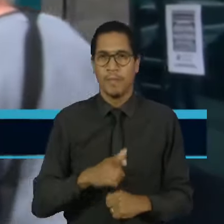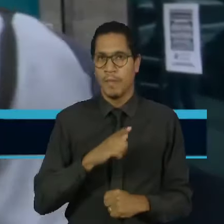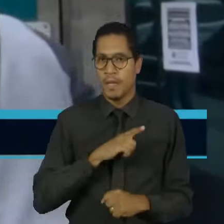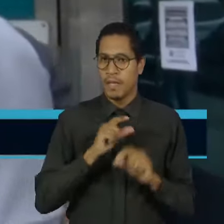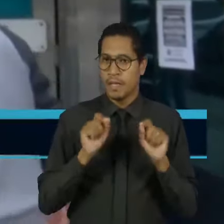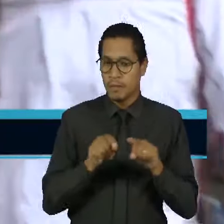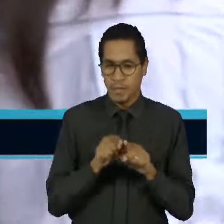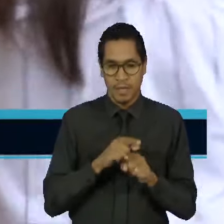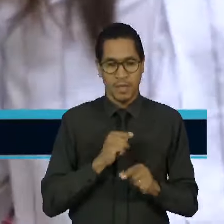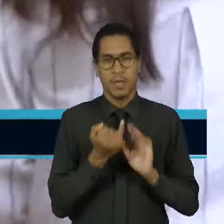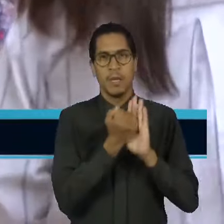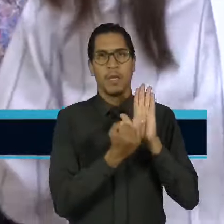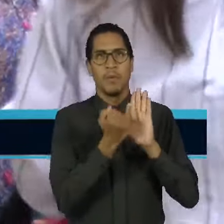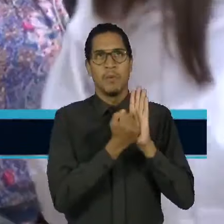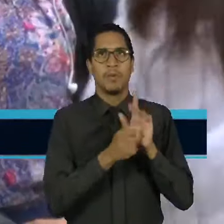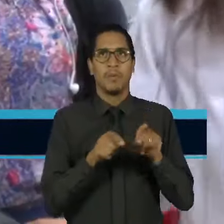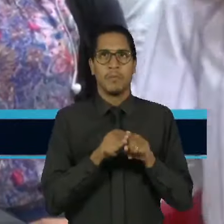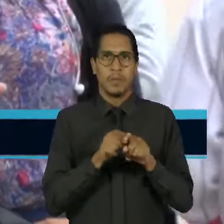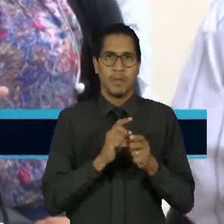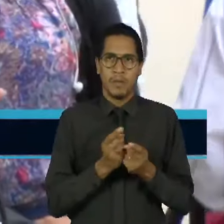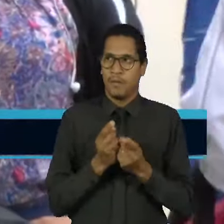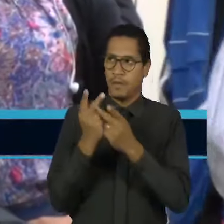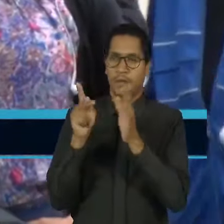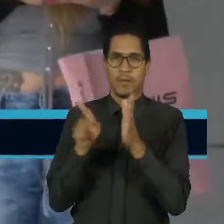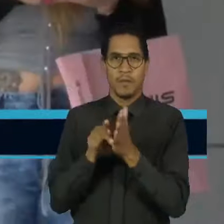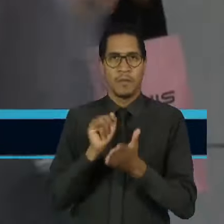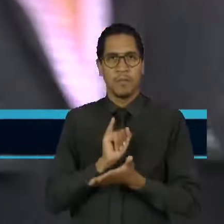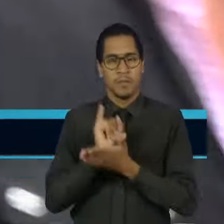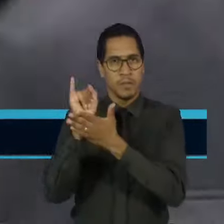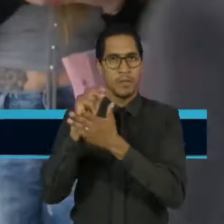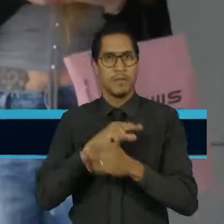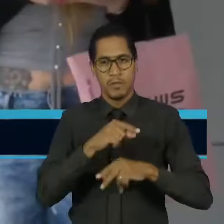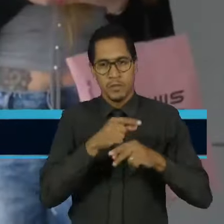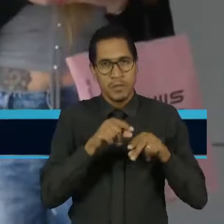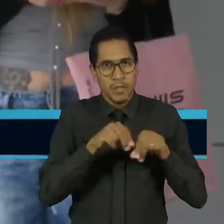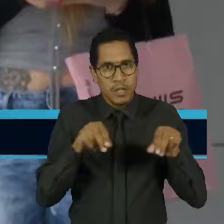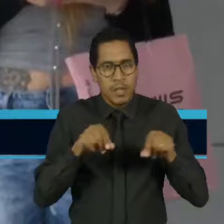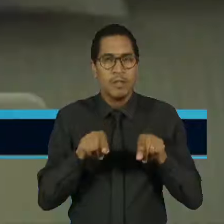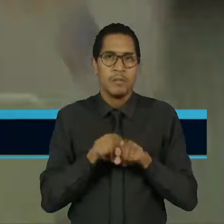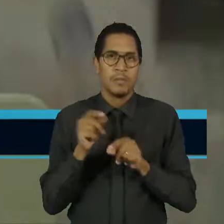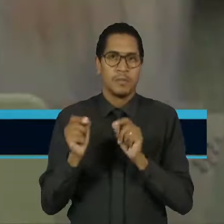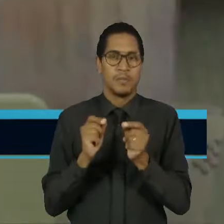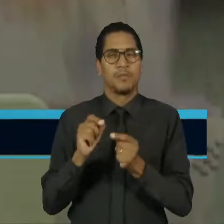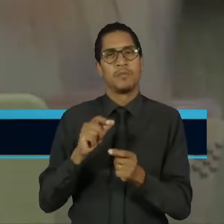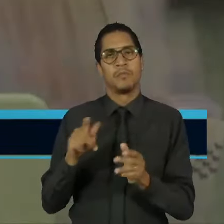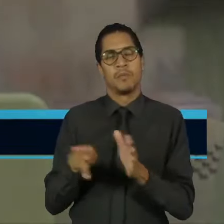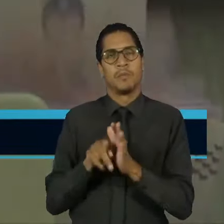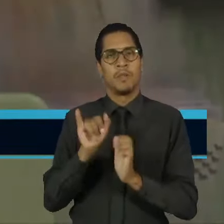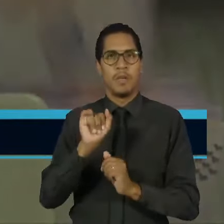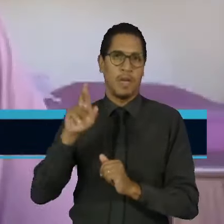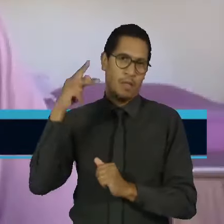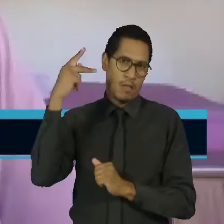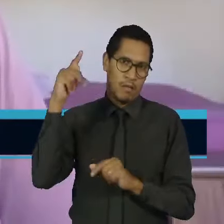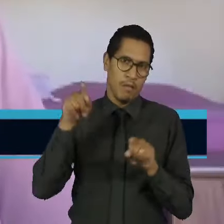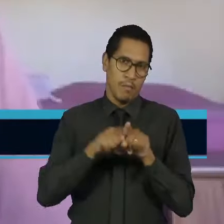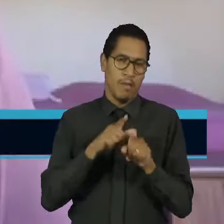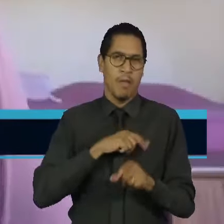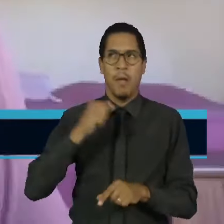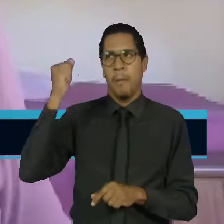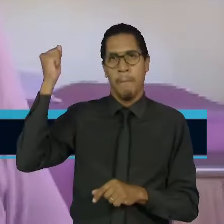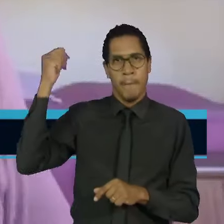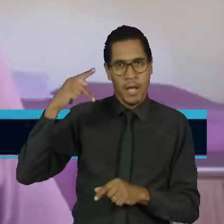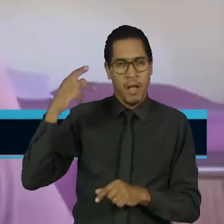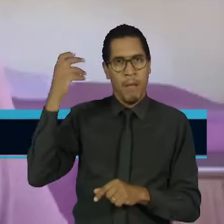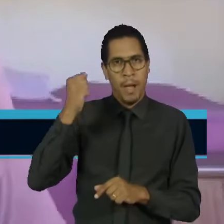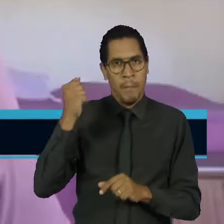exportações como grãos o aumento do imposto de renda e a reforma das pensões Foi removido não é negociável